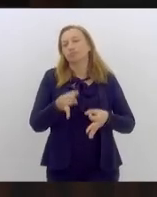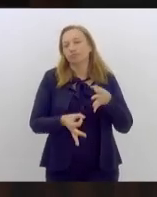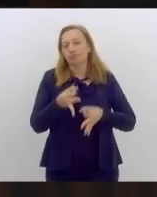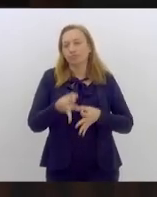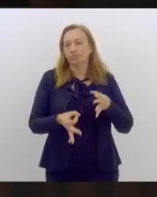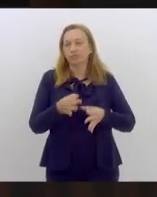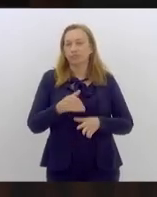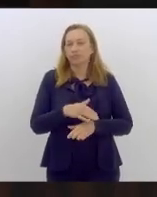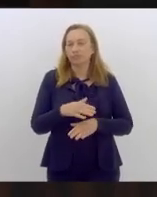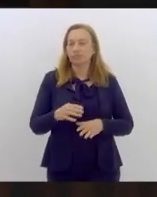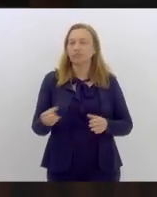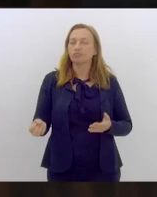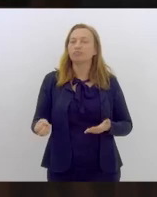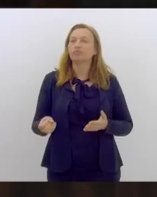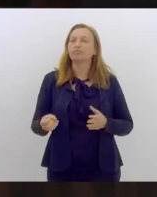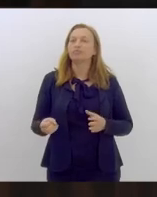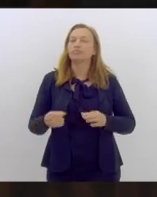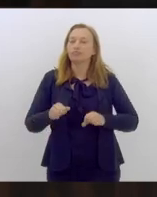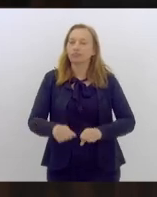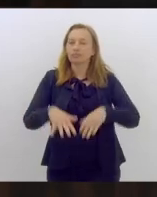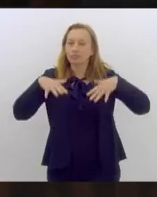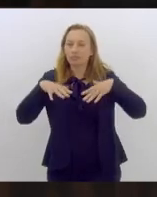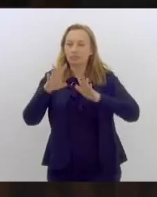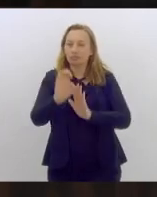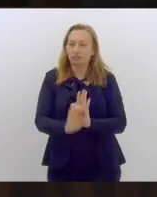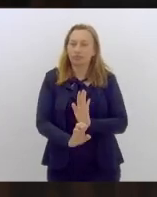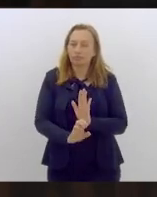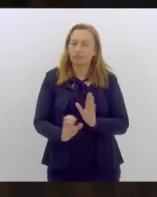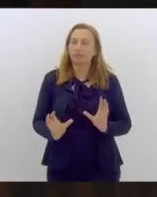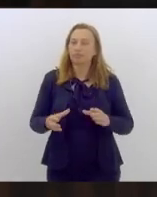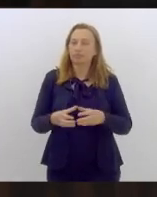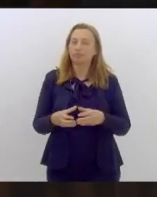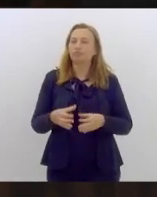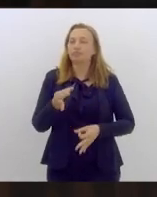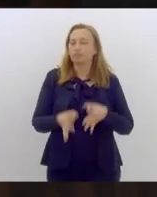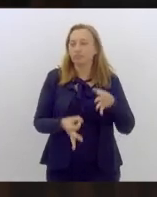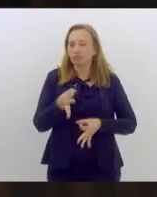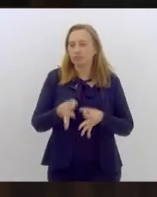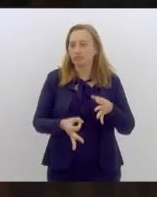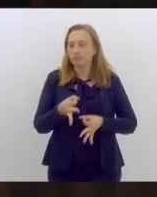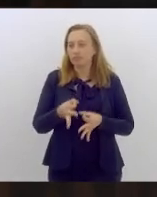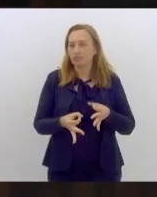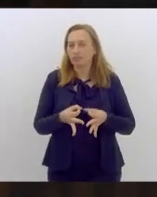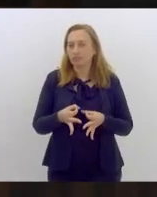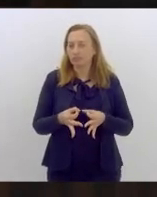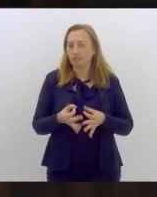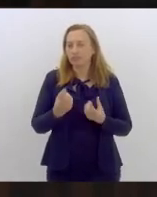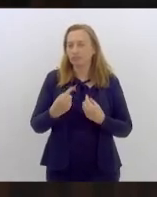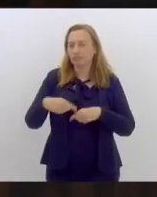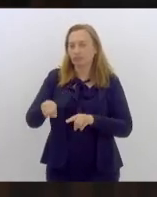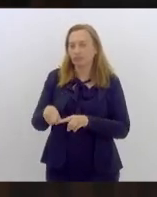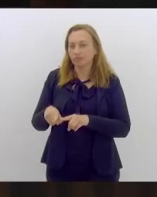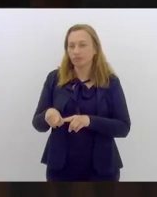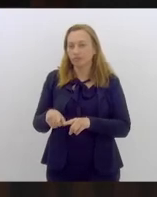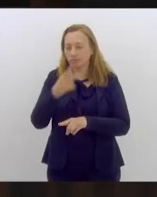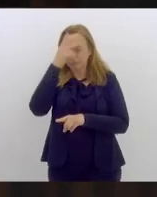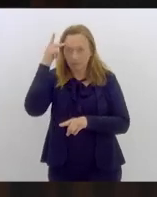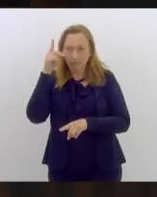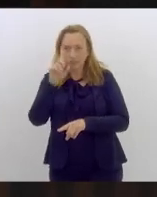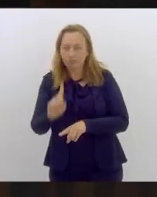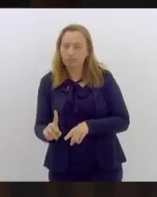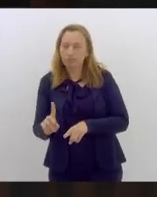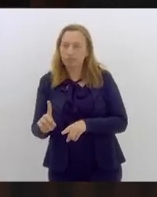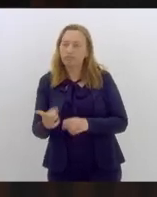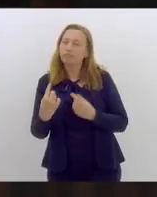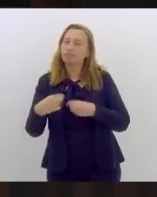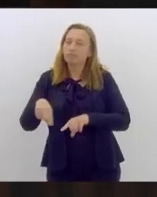Novos pareceres às emendas de plenário das comissões de Constituição e Justiça, contrário. Da pessoa com